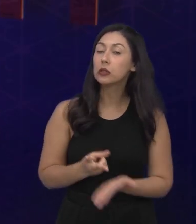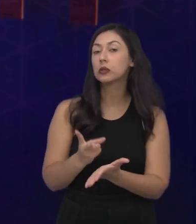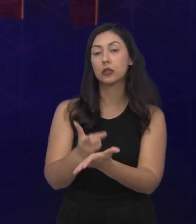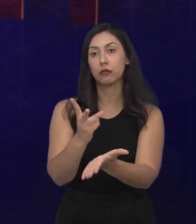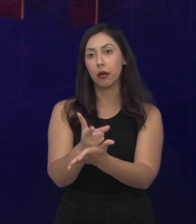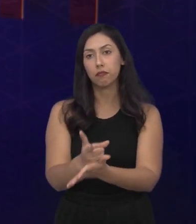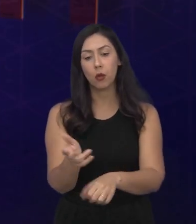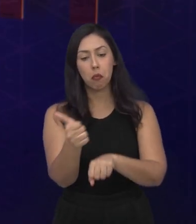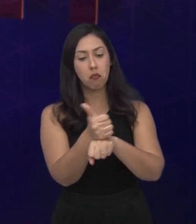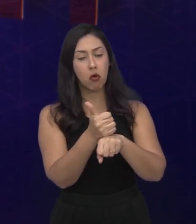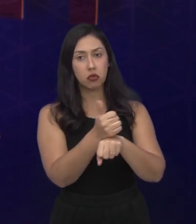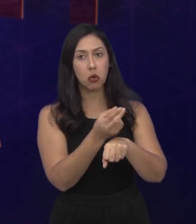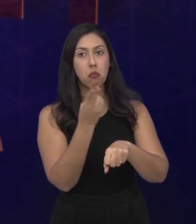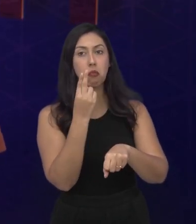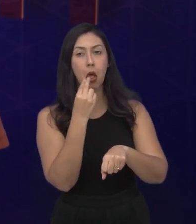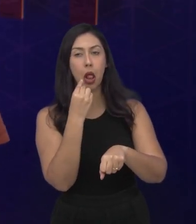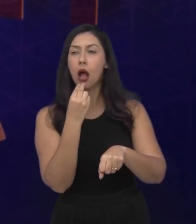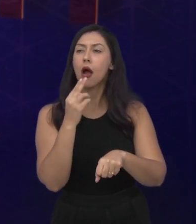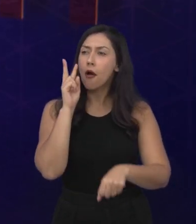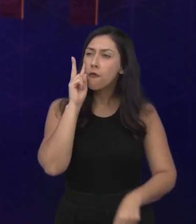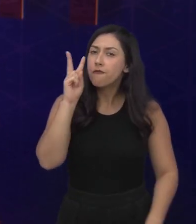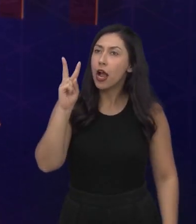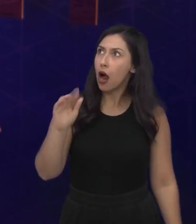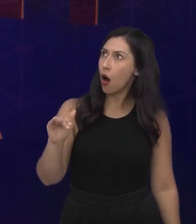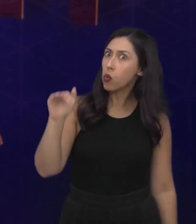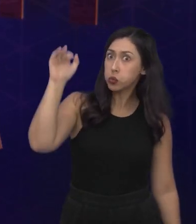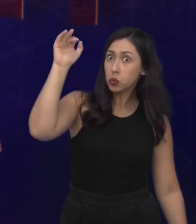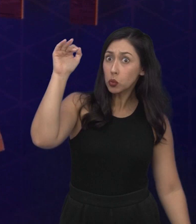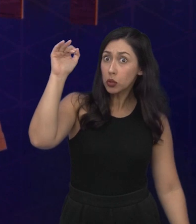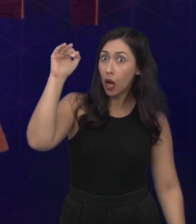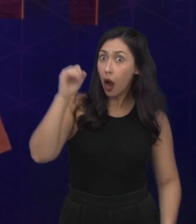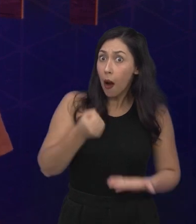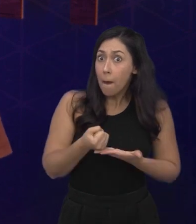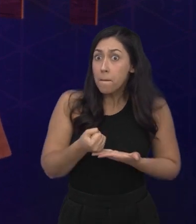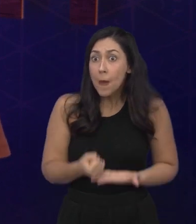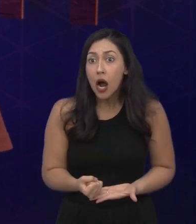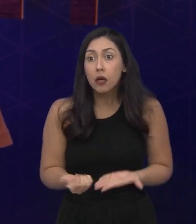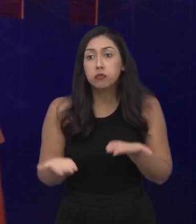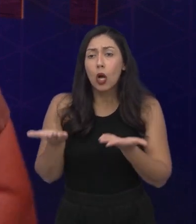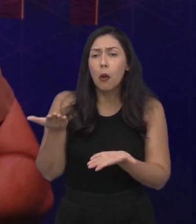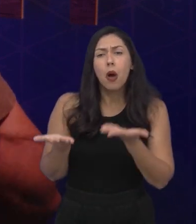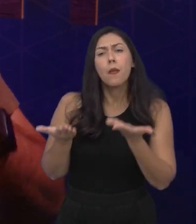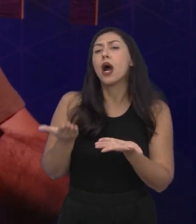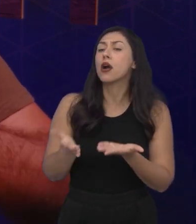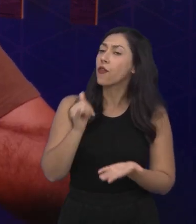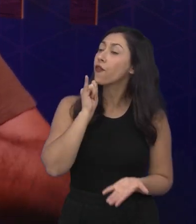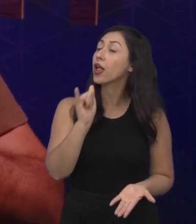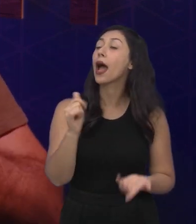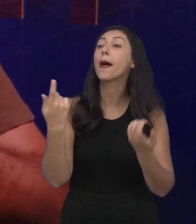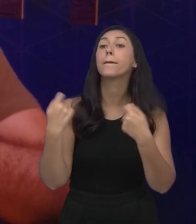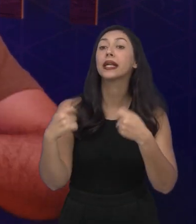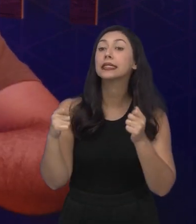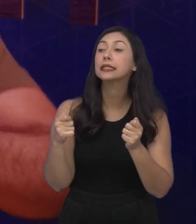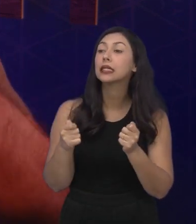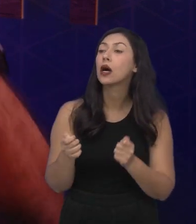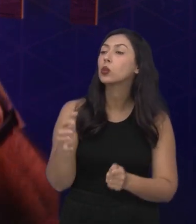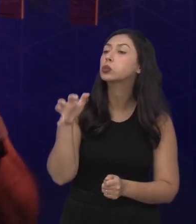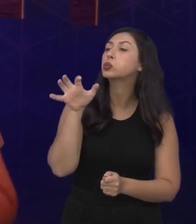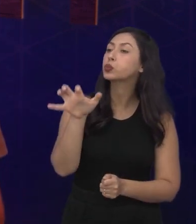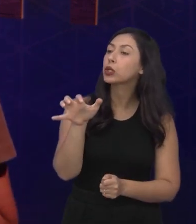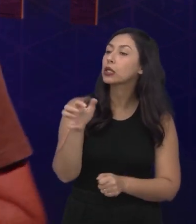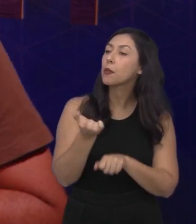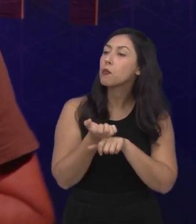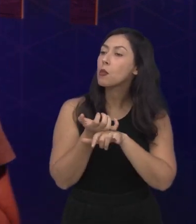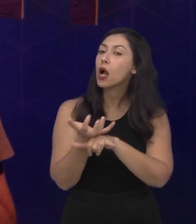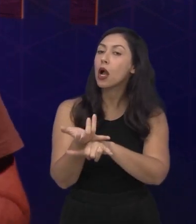a gente vai na nutricionista, ela mede lá a sua altura, o seu peso e tal, e vai falar para você, ó, você precisa de tantas calorias